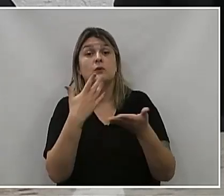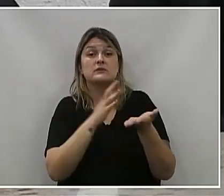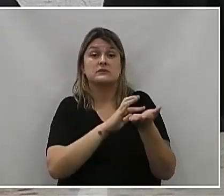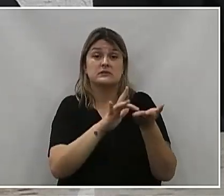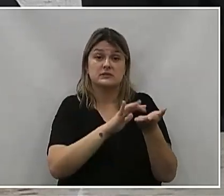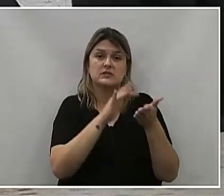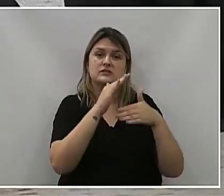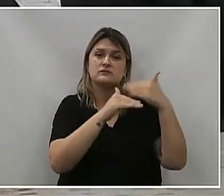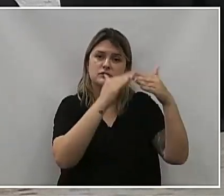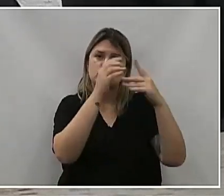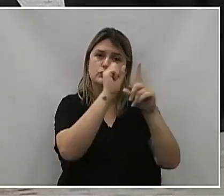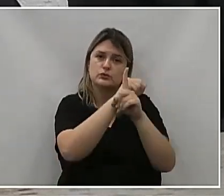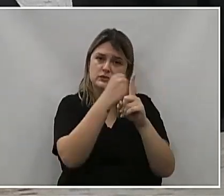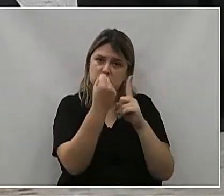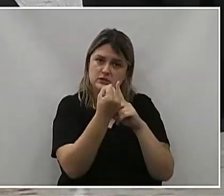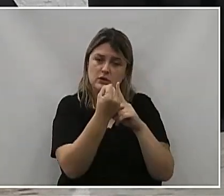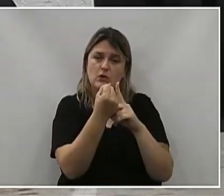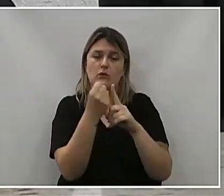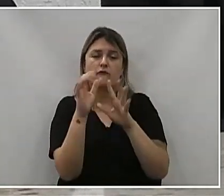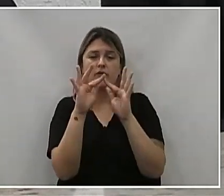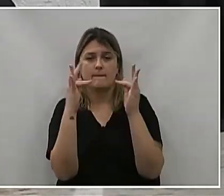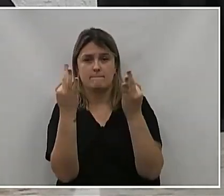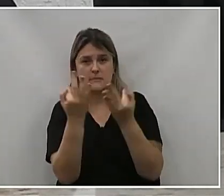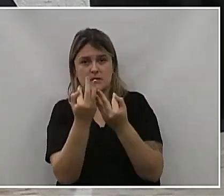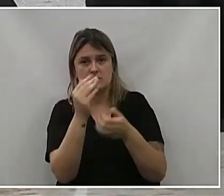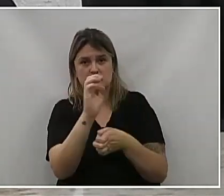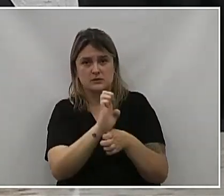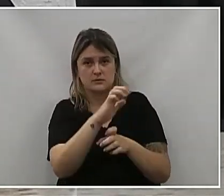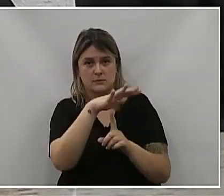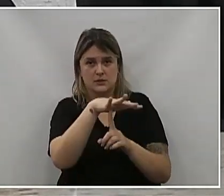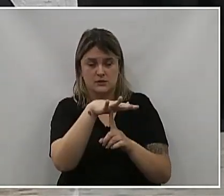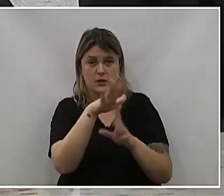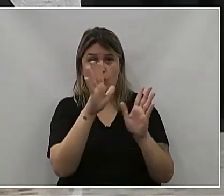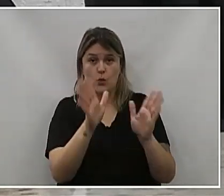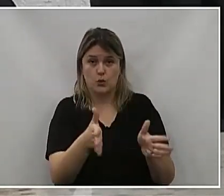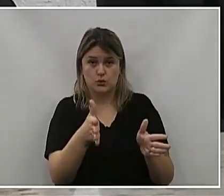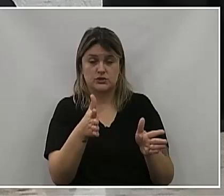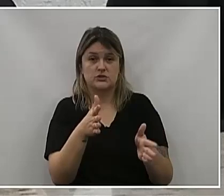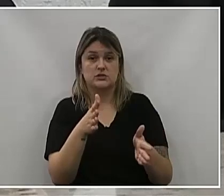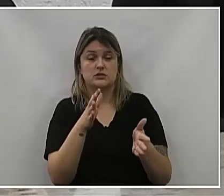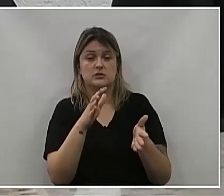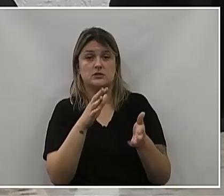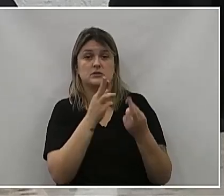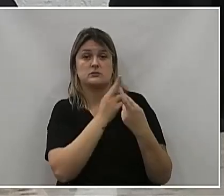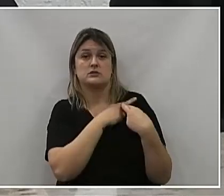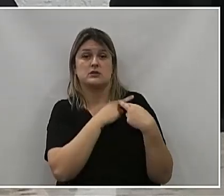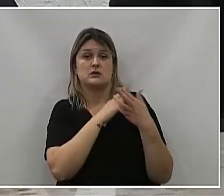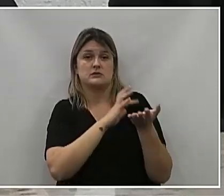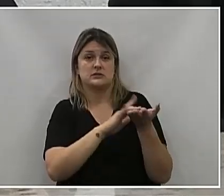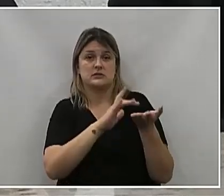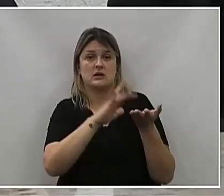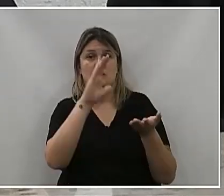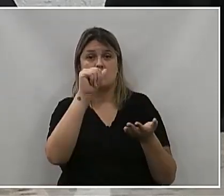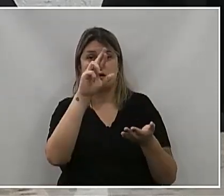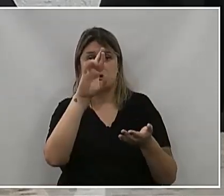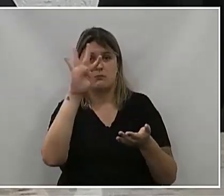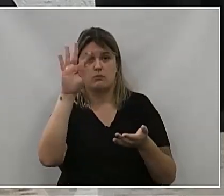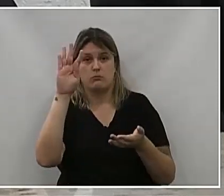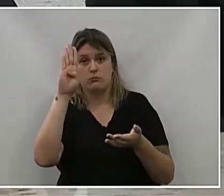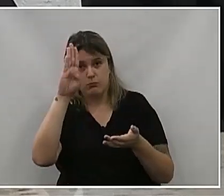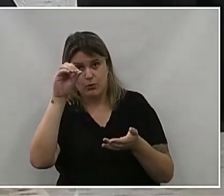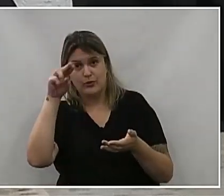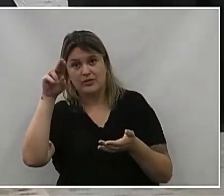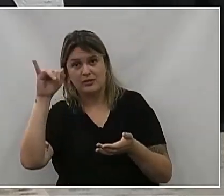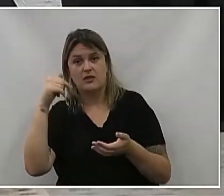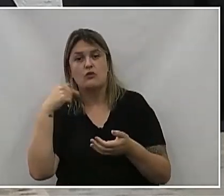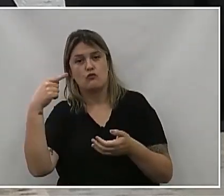Secretaria de Desenvolvimento Social e Família do Estado do Paraná, hoje comandada pelo secretário Carboni, estive hoje